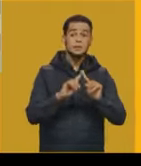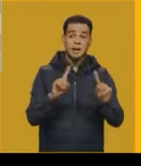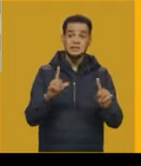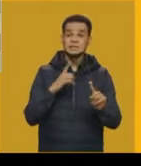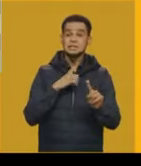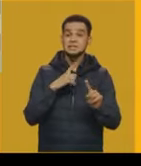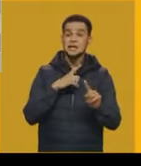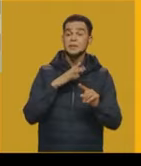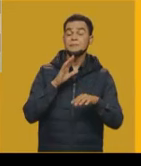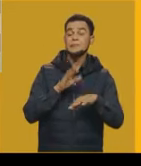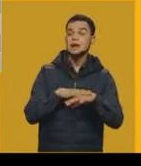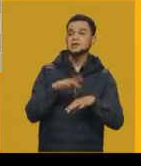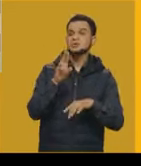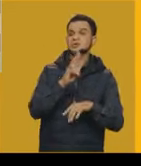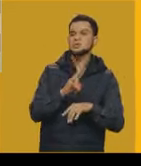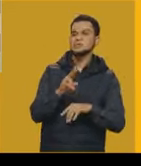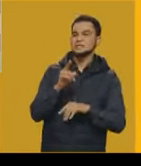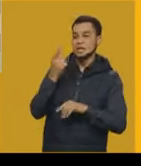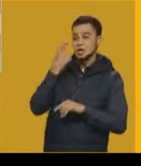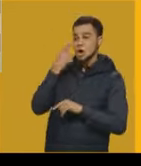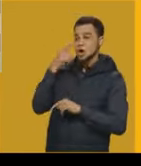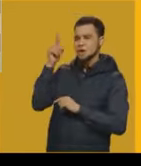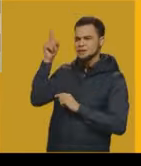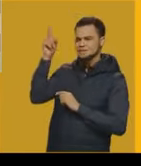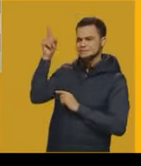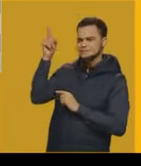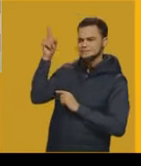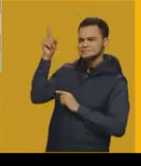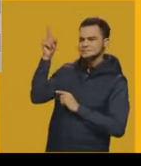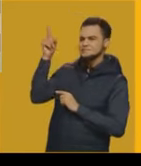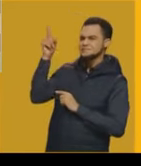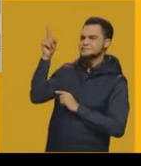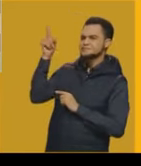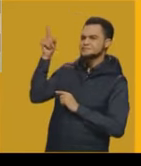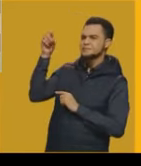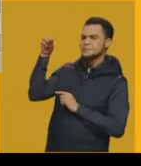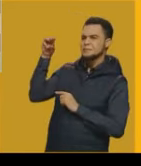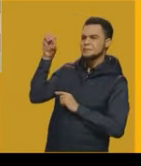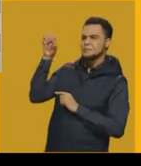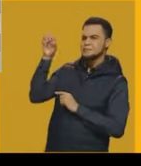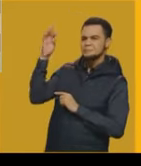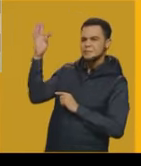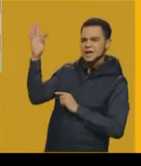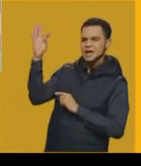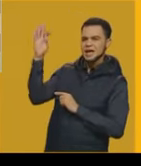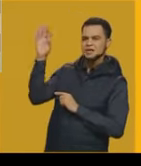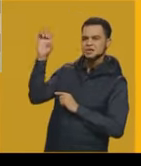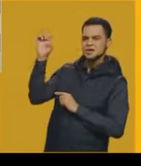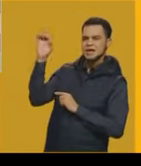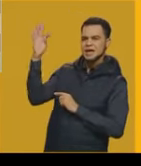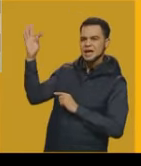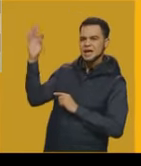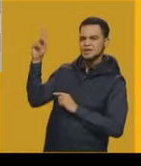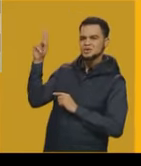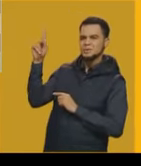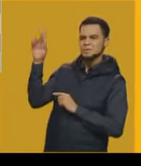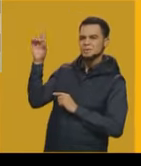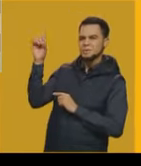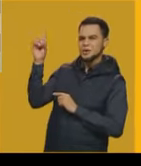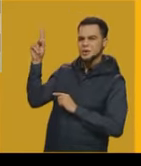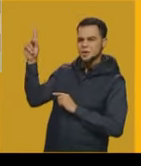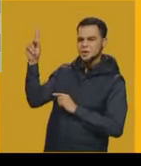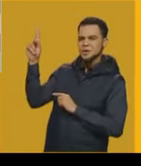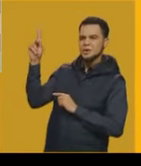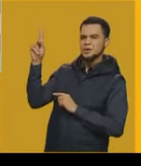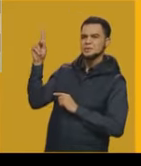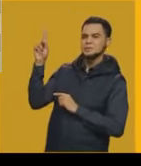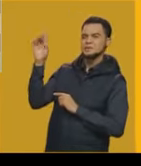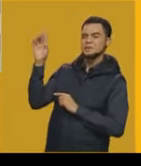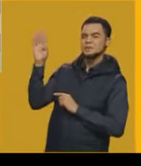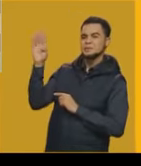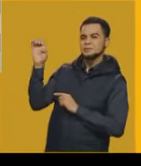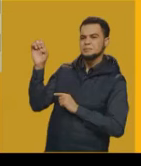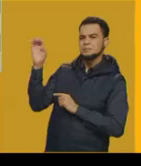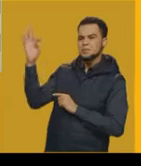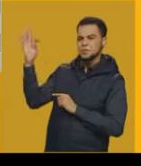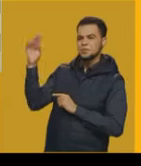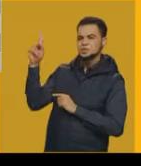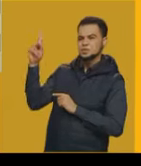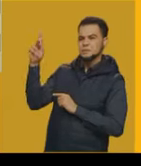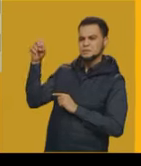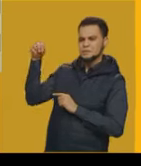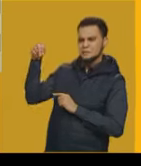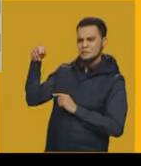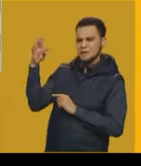o prefixo met, et, prop, but, pent. Então, repare